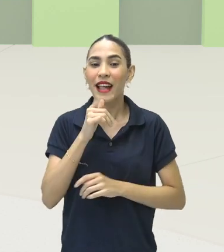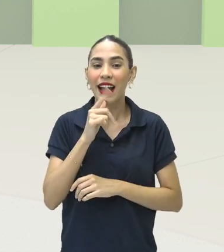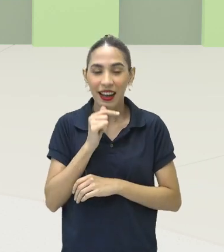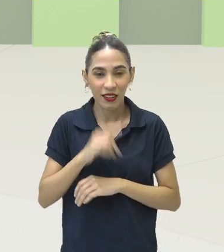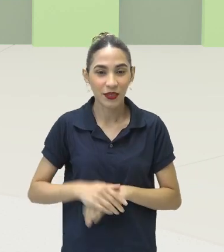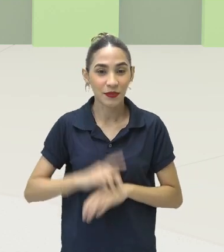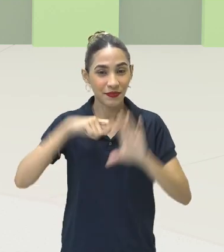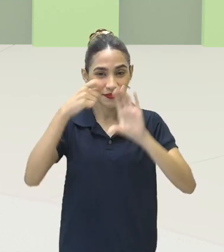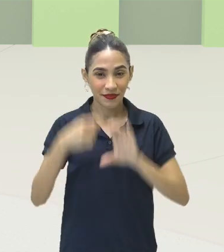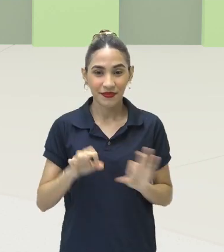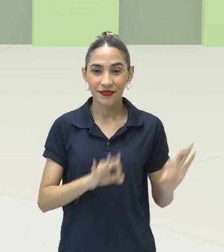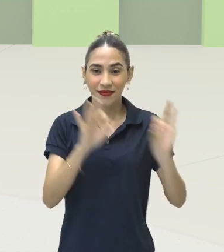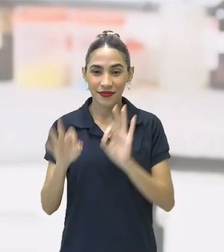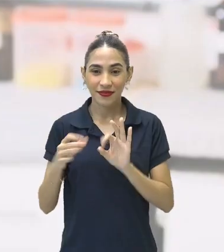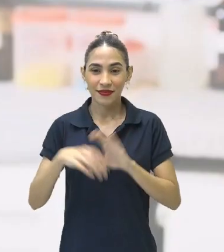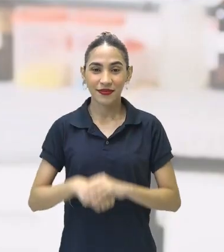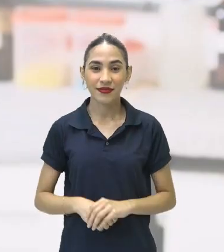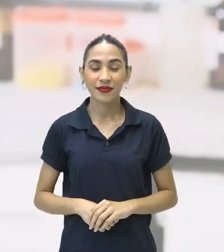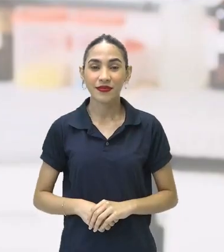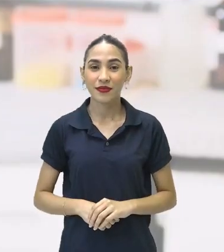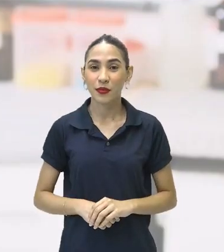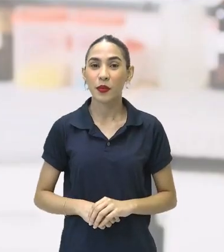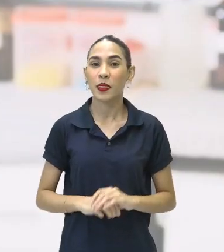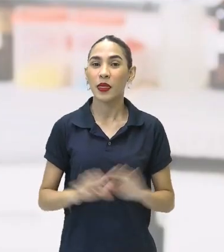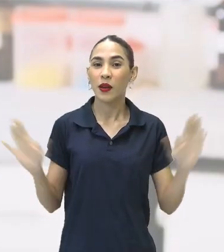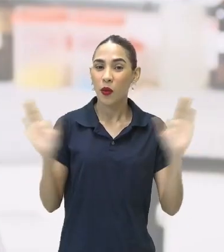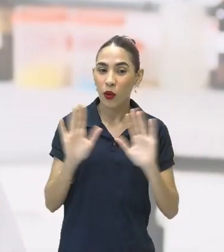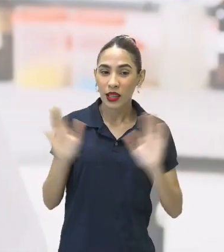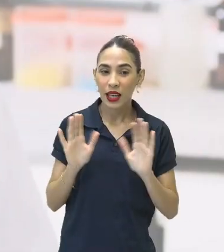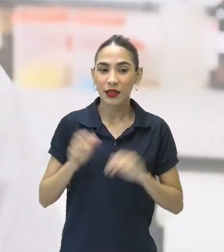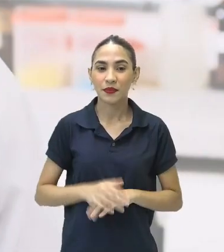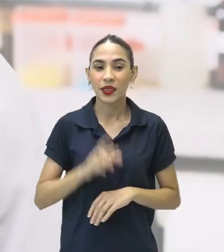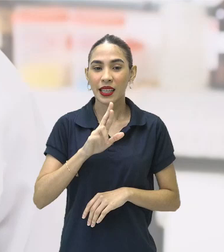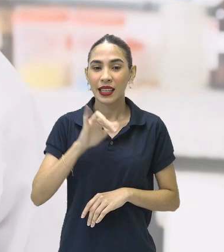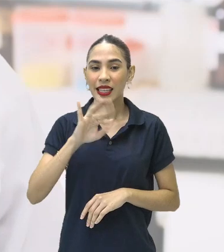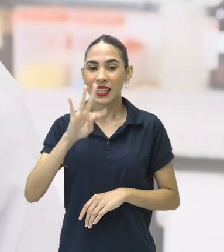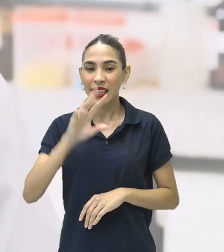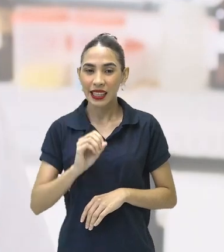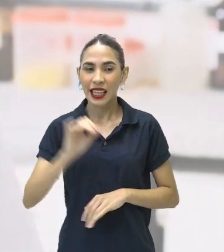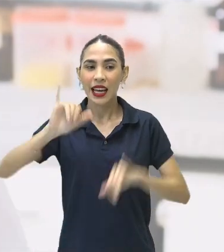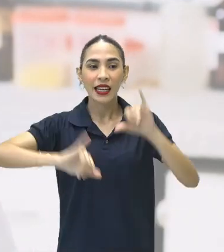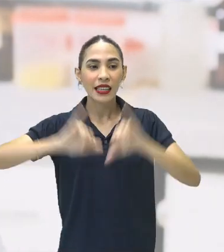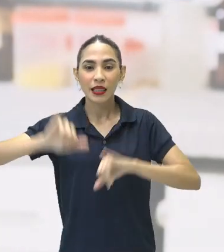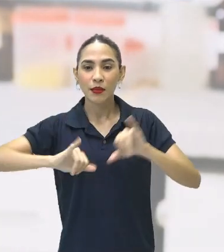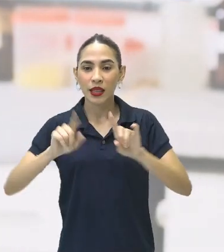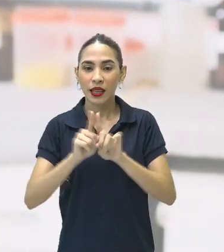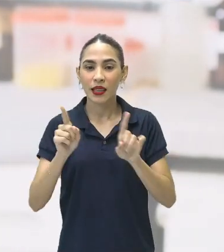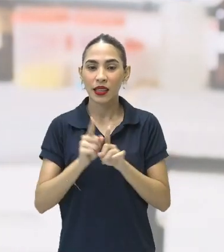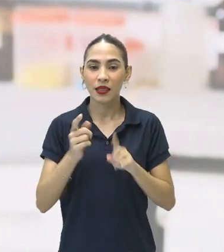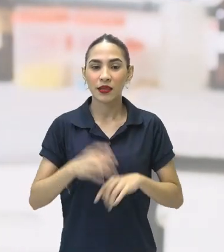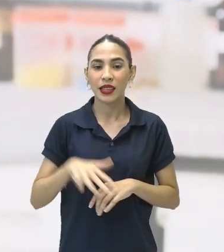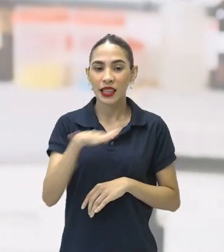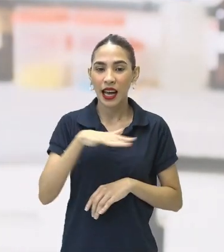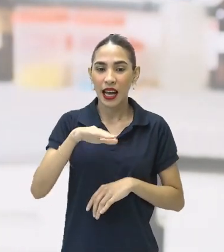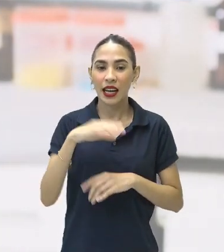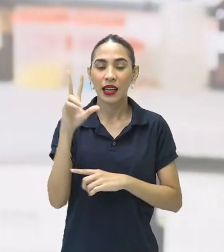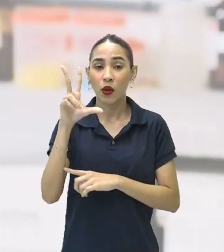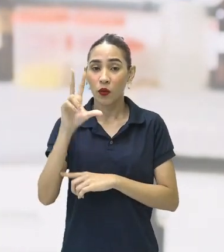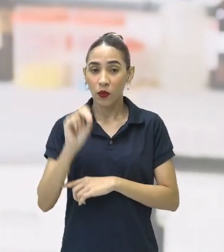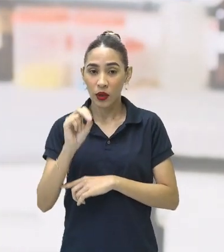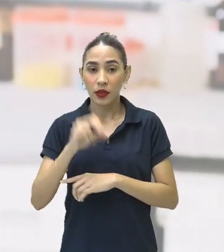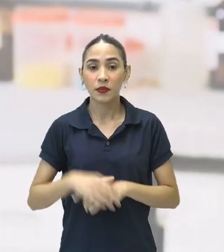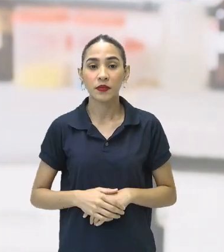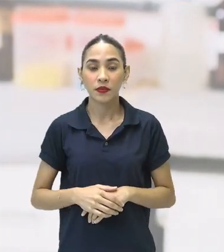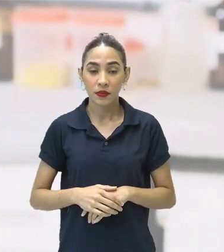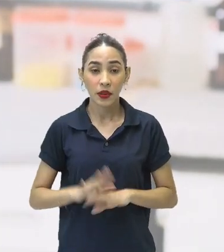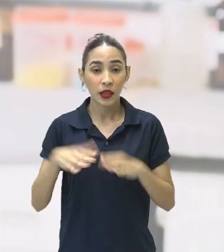Vamos assistir ao vídeo. Olá, eu sou Rita Milene, sou química do Laboratório de Limnologia da Universidade Federal do Amazonas e vou